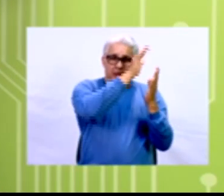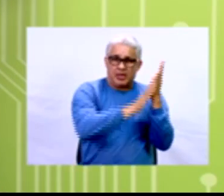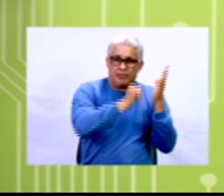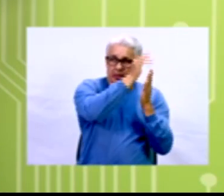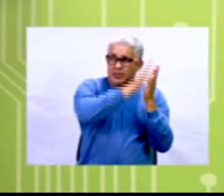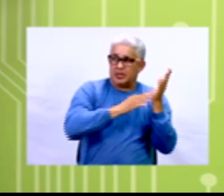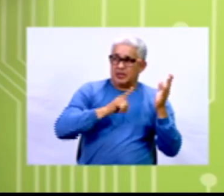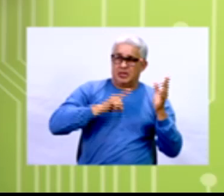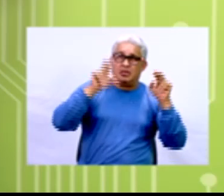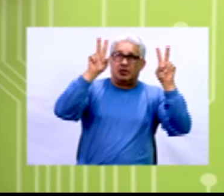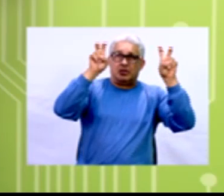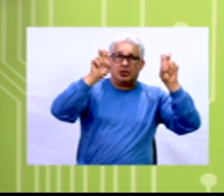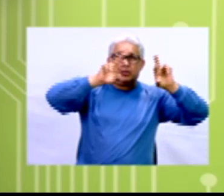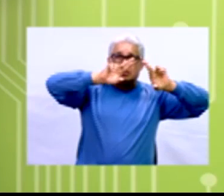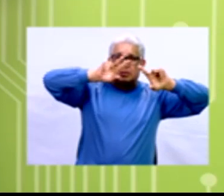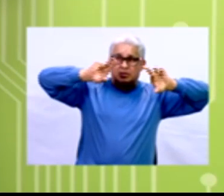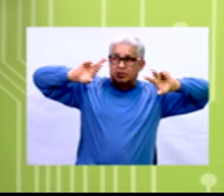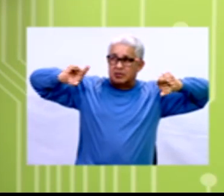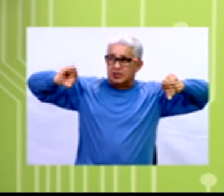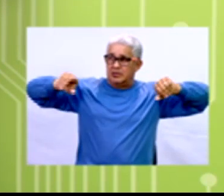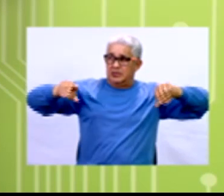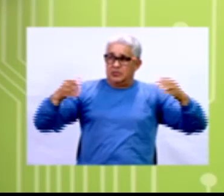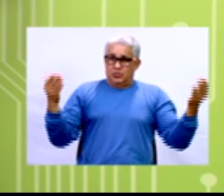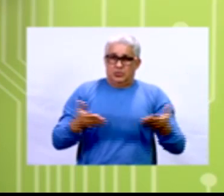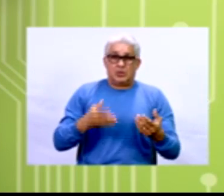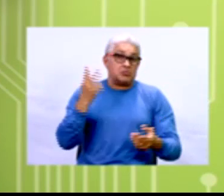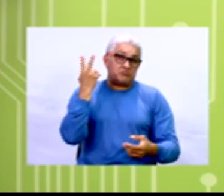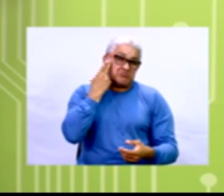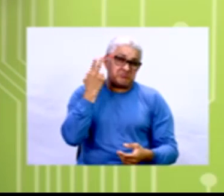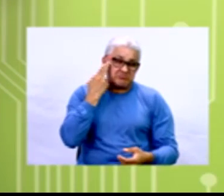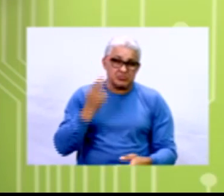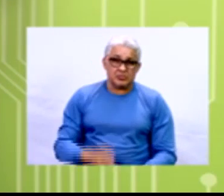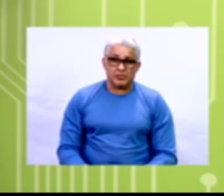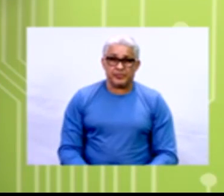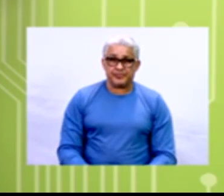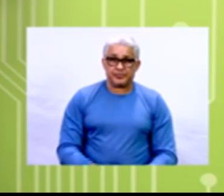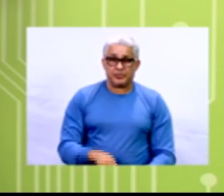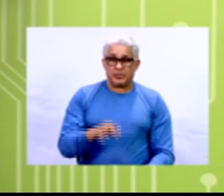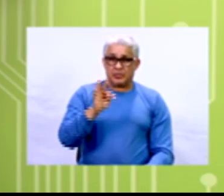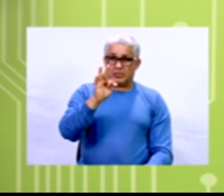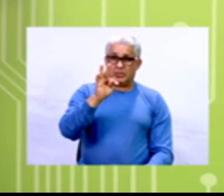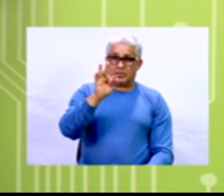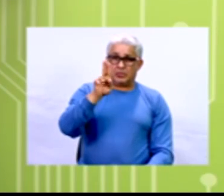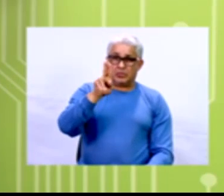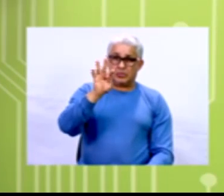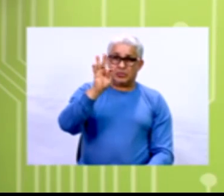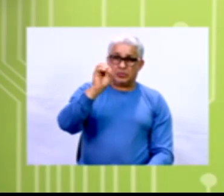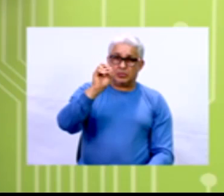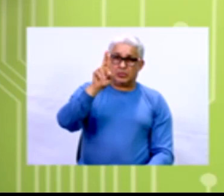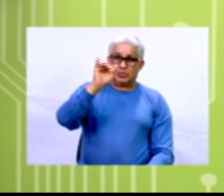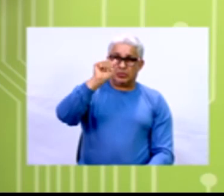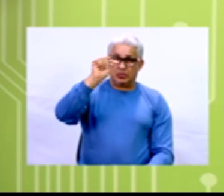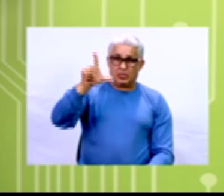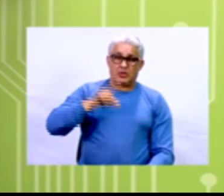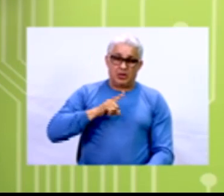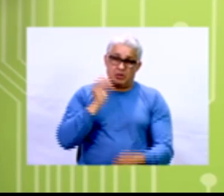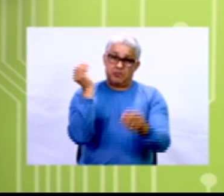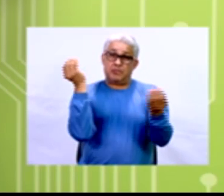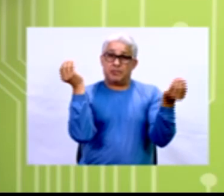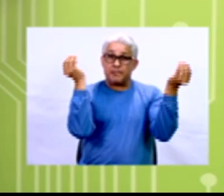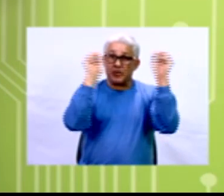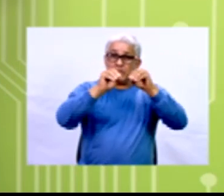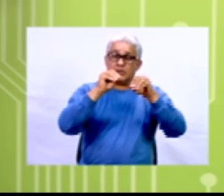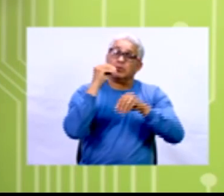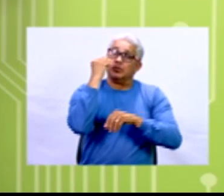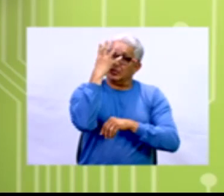assuntos tem esses tutoriais. E hoje em dia é muito comum nesses tutoriais serem feitos imagens, né? Então hoje em